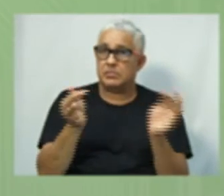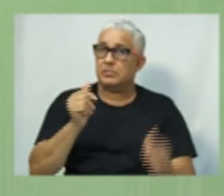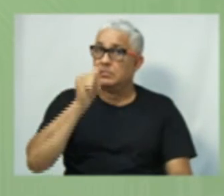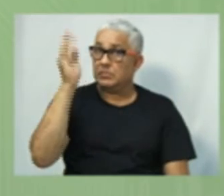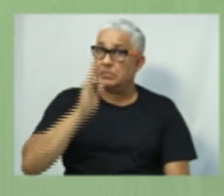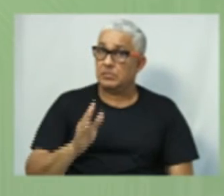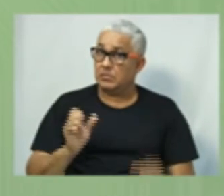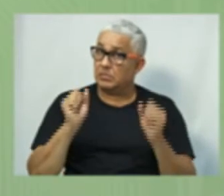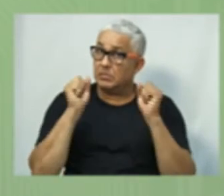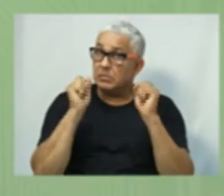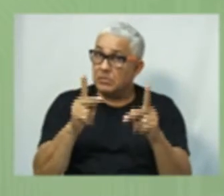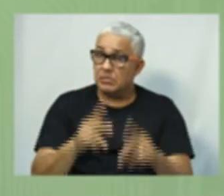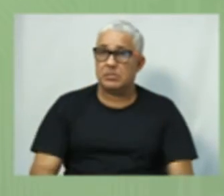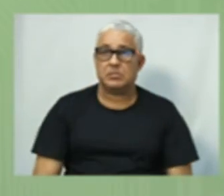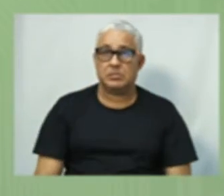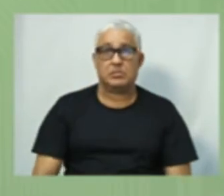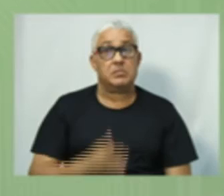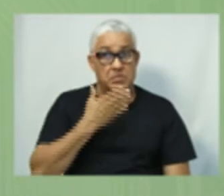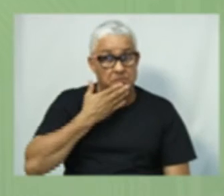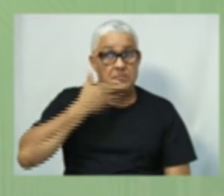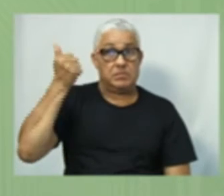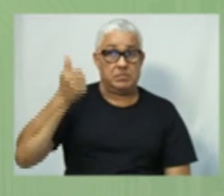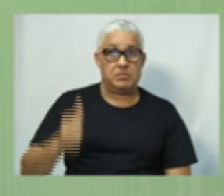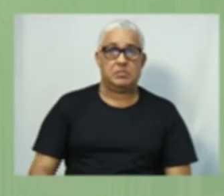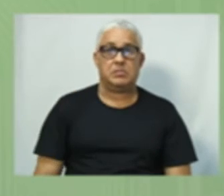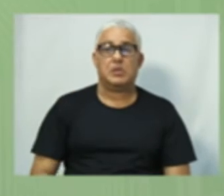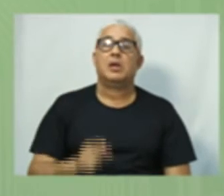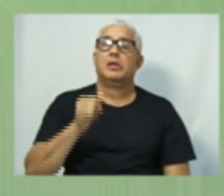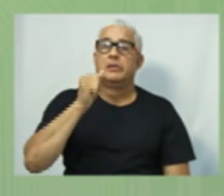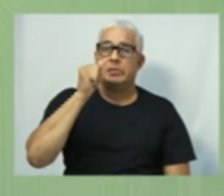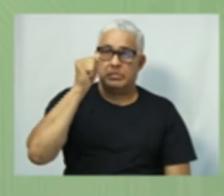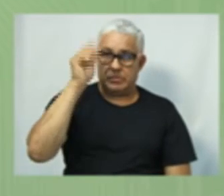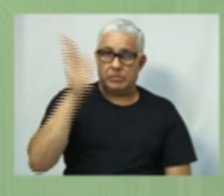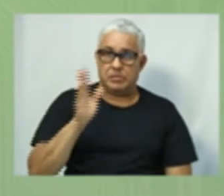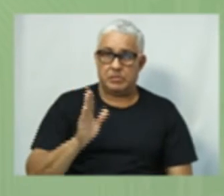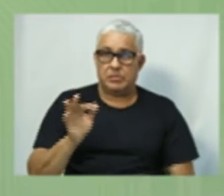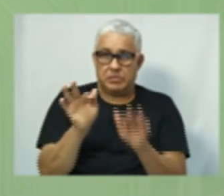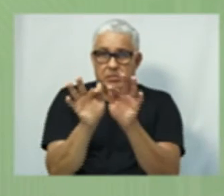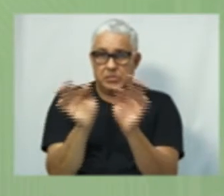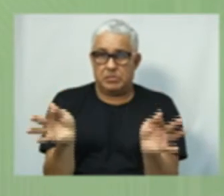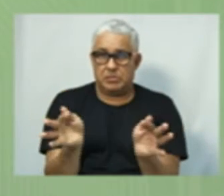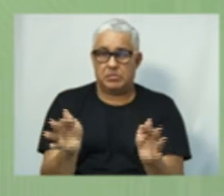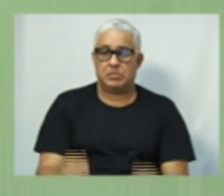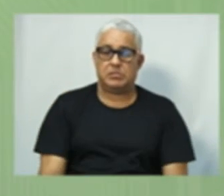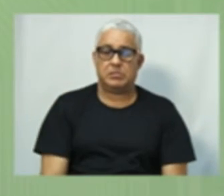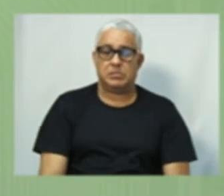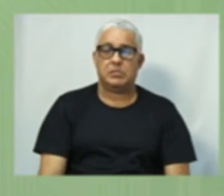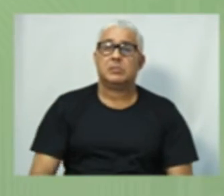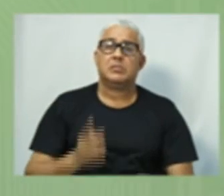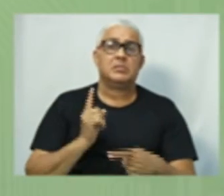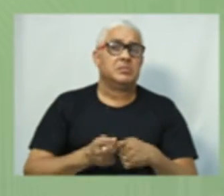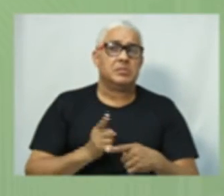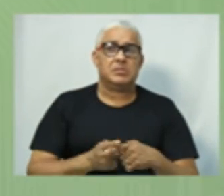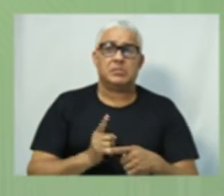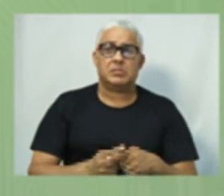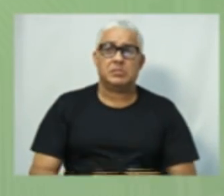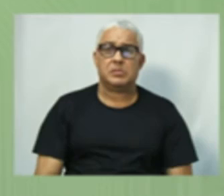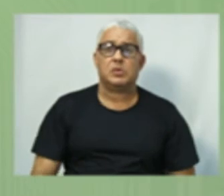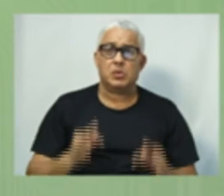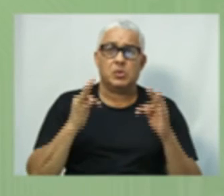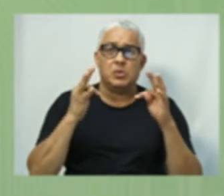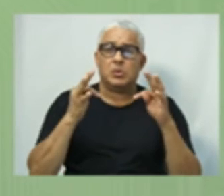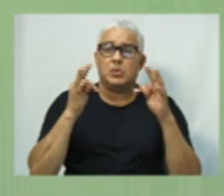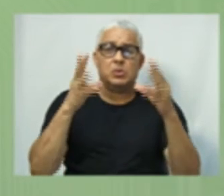ok? Qual é o mais vantajoso? O Simples Nacional. Portanto, por que, professor, nem todo mundo adere ao